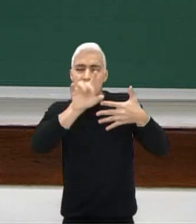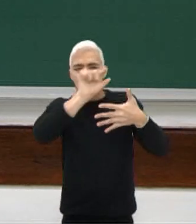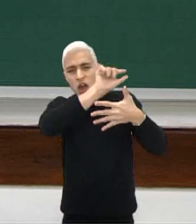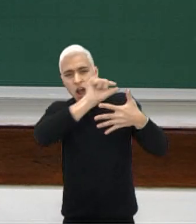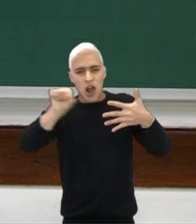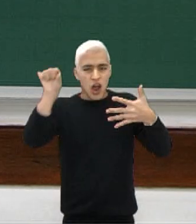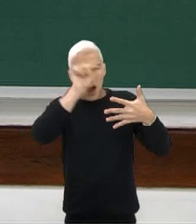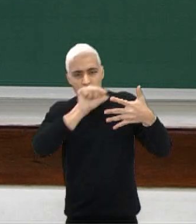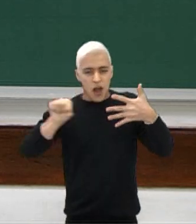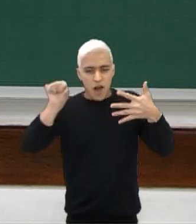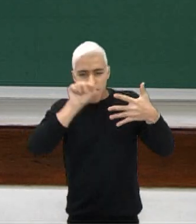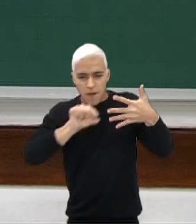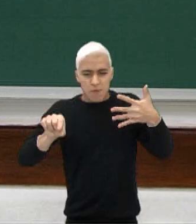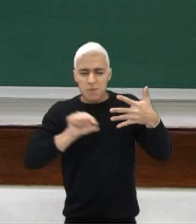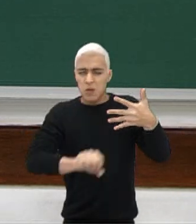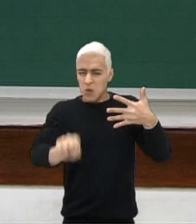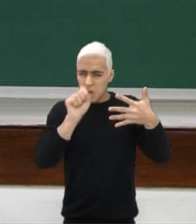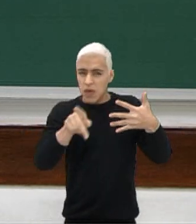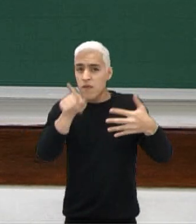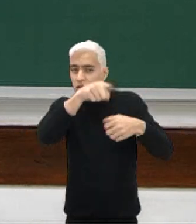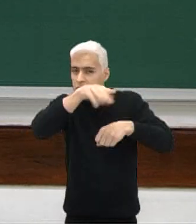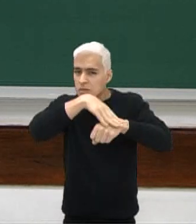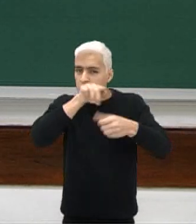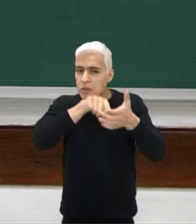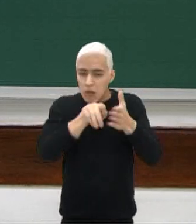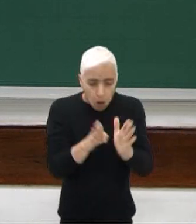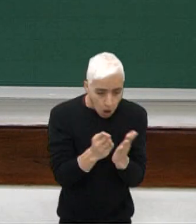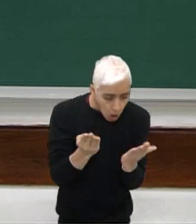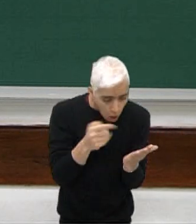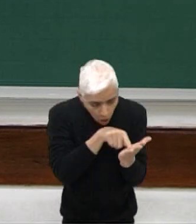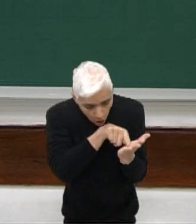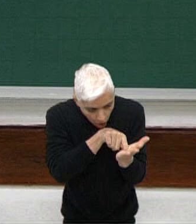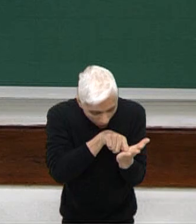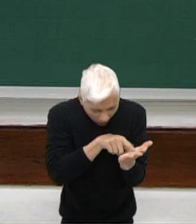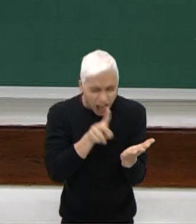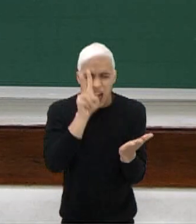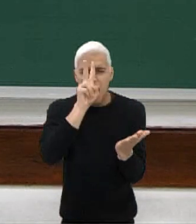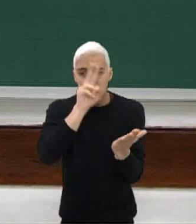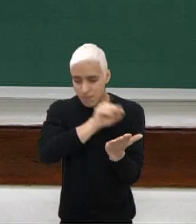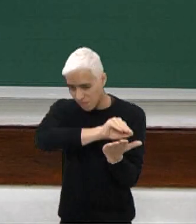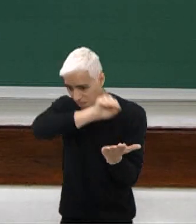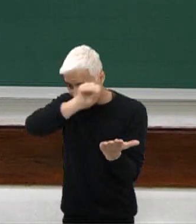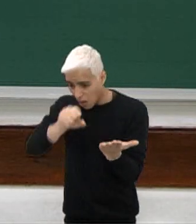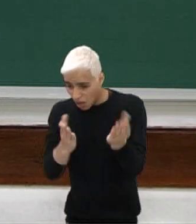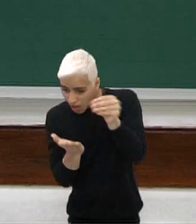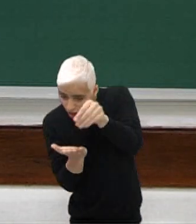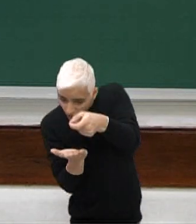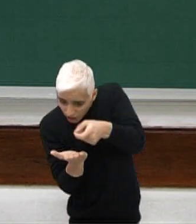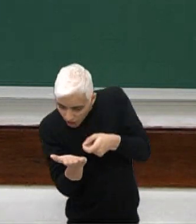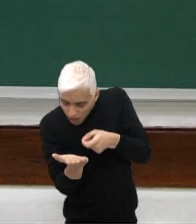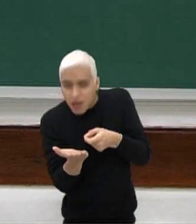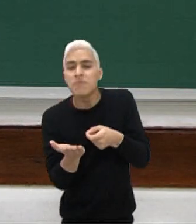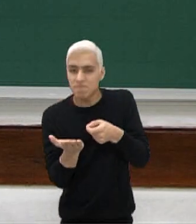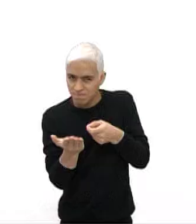orações. Um tempinho para vocês pesquisarem e lembrarem e anotarem e volto para corrigir.